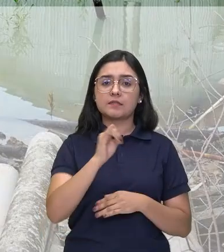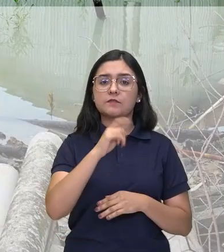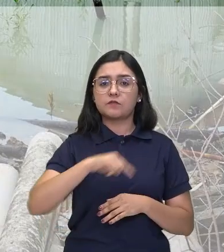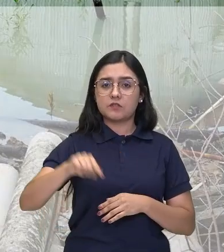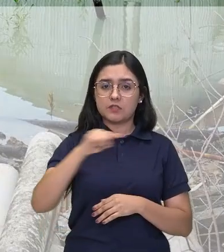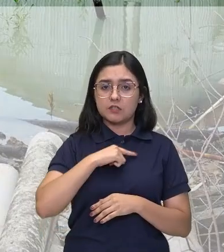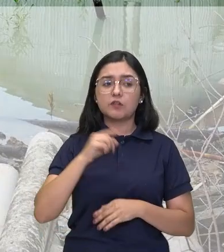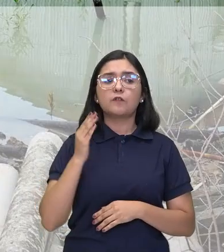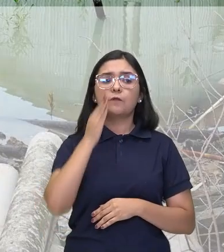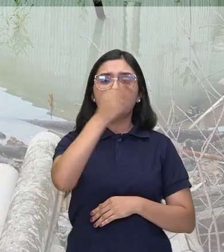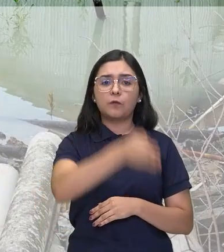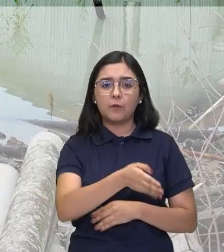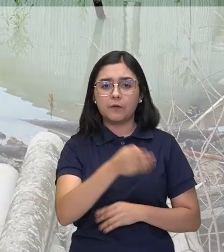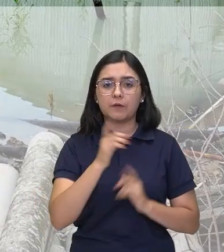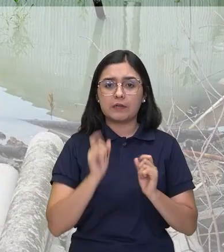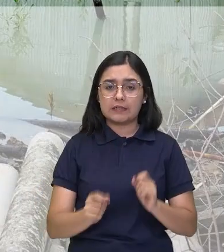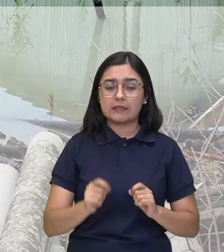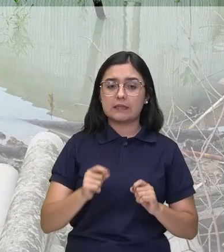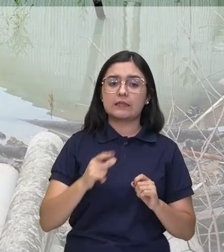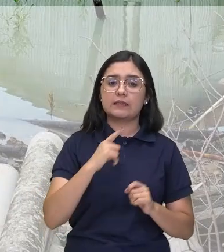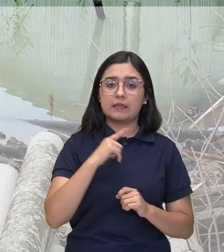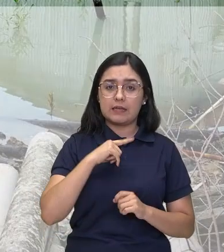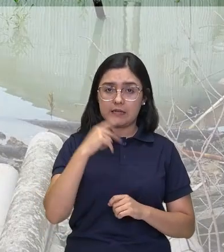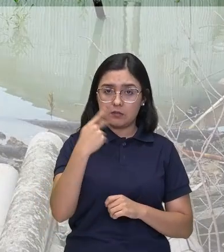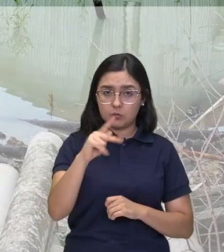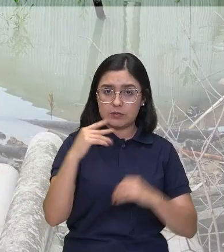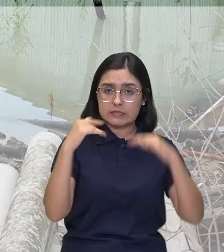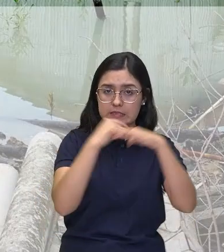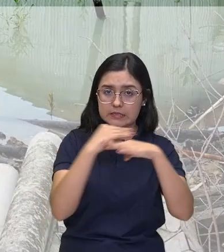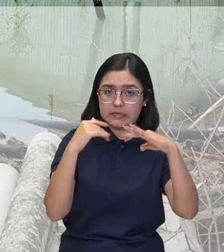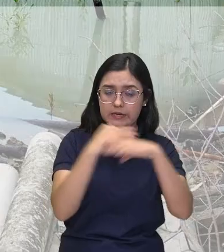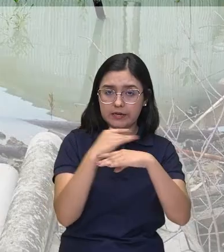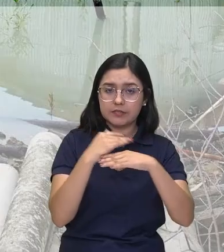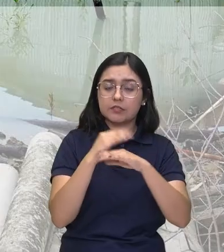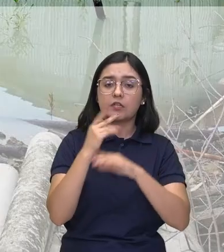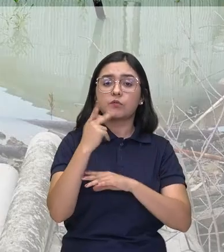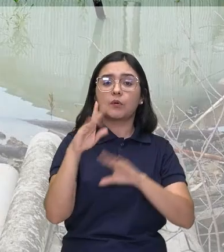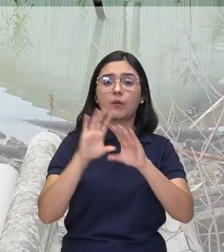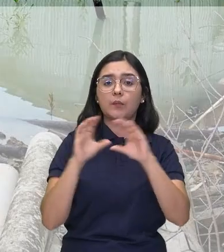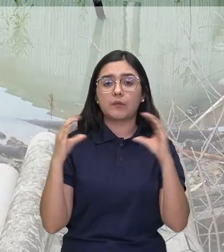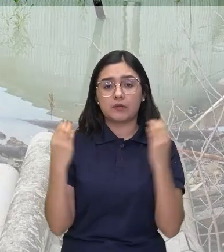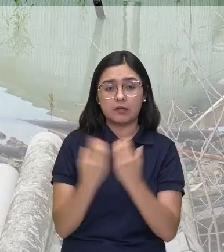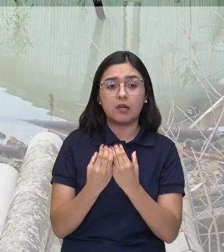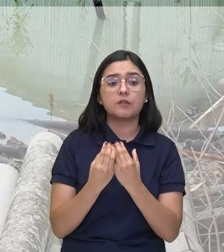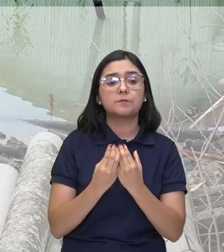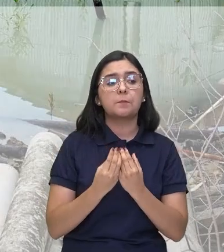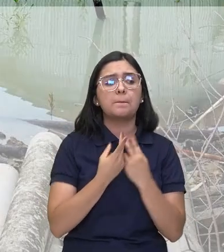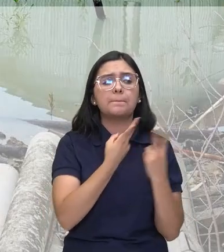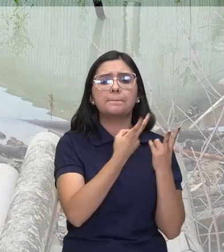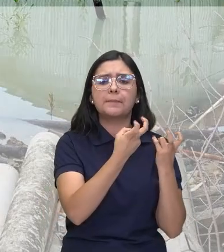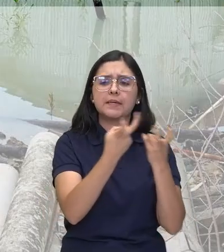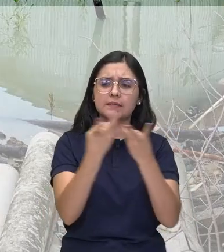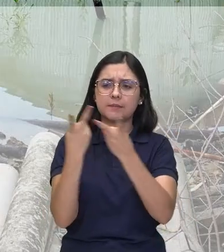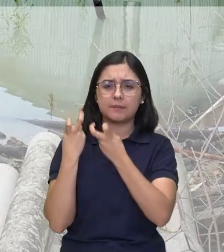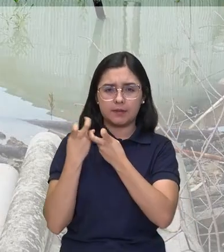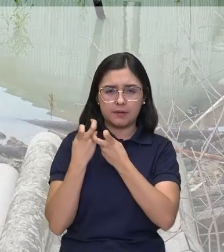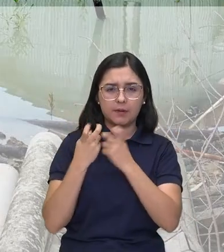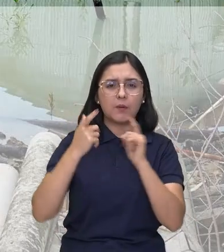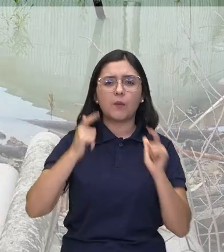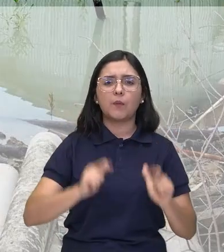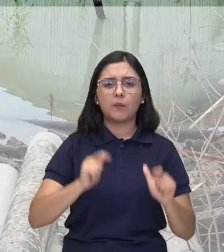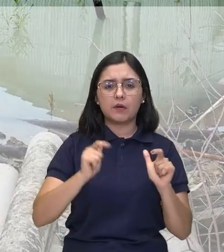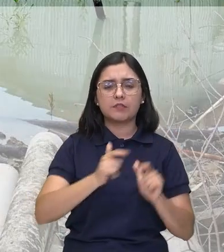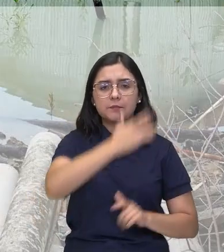uma volta na cidade onde você mora, na comunidade onde você procurem perceber onde estão as